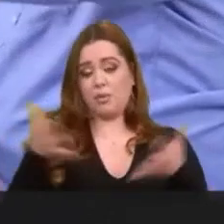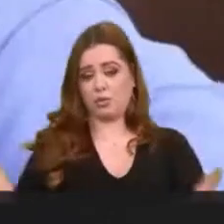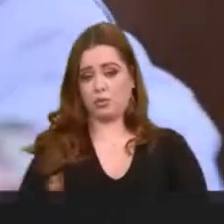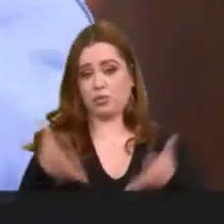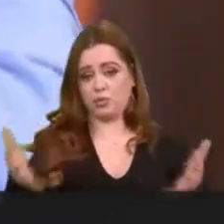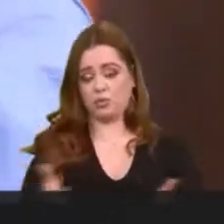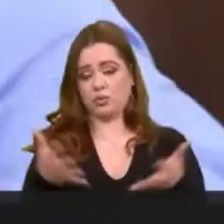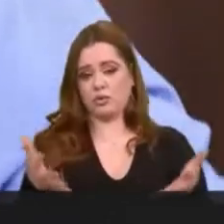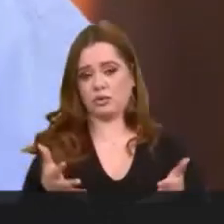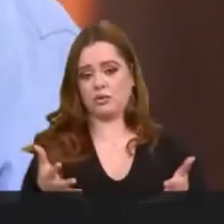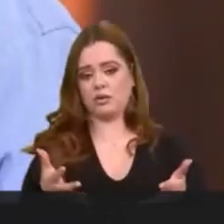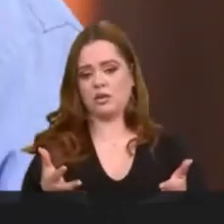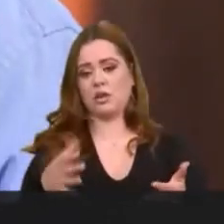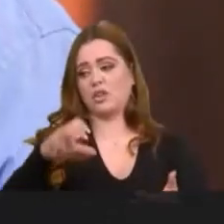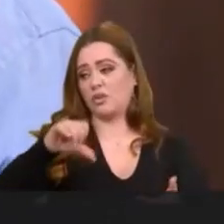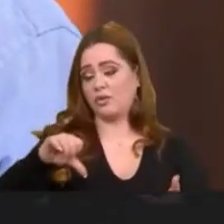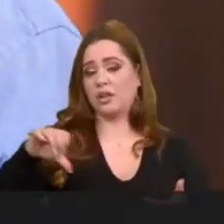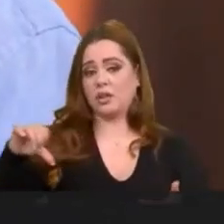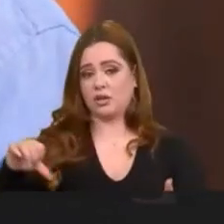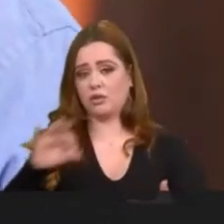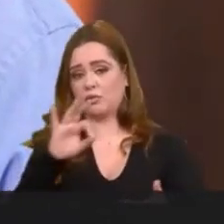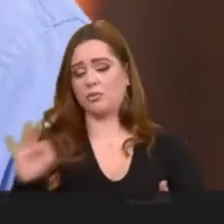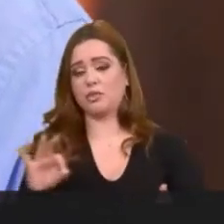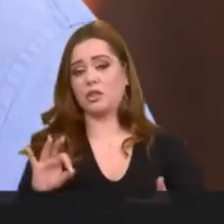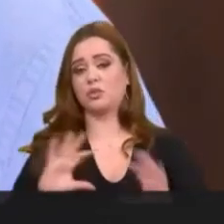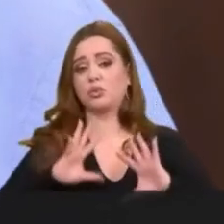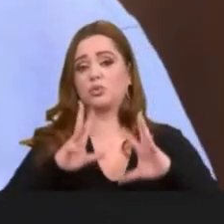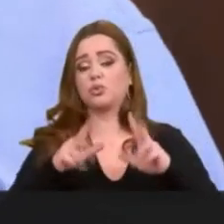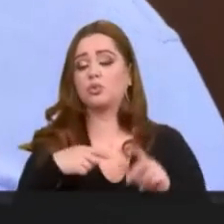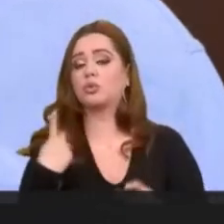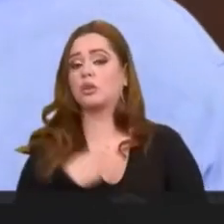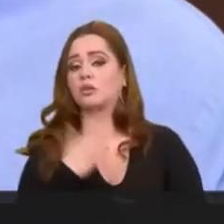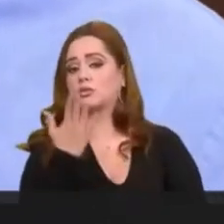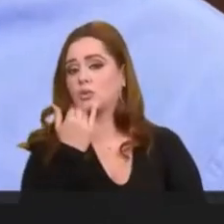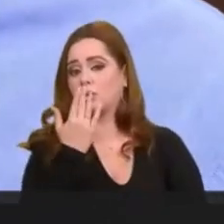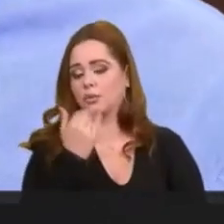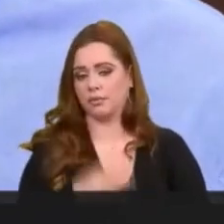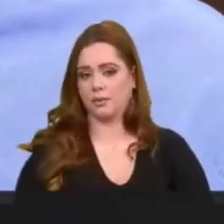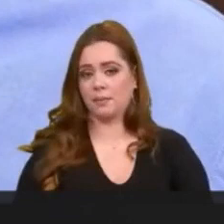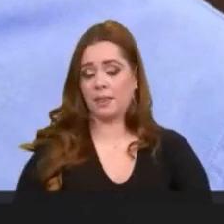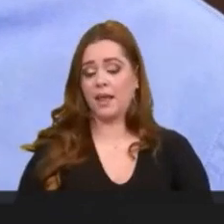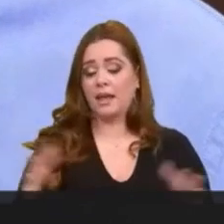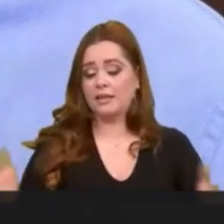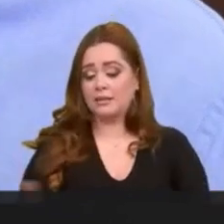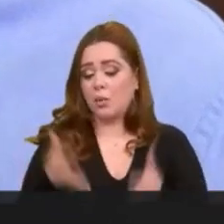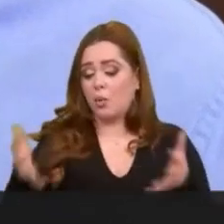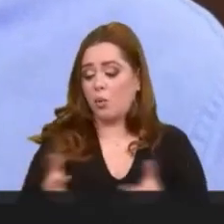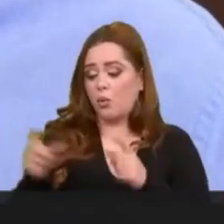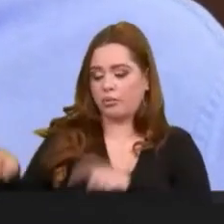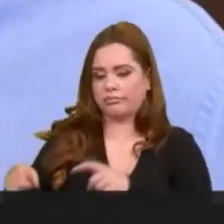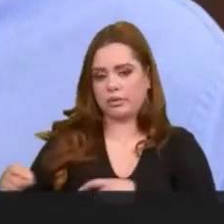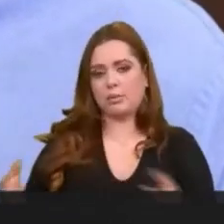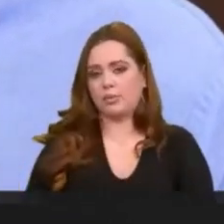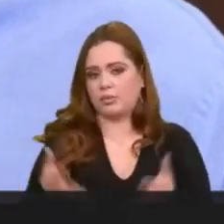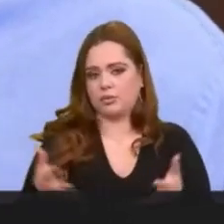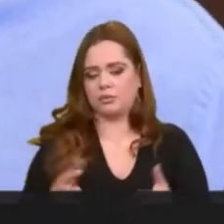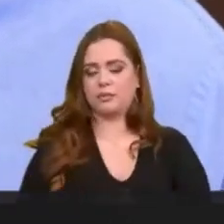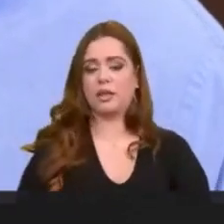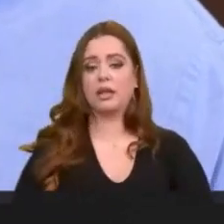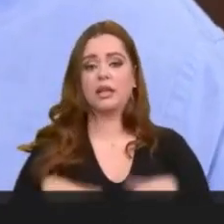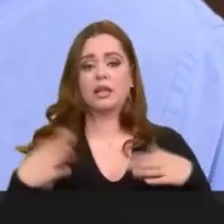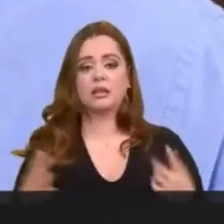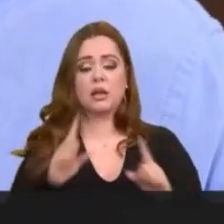99% das coisas que a gente come tá essa gente que produz então o mais alimento ele tem como